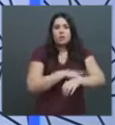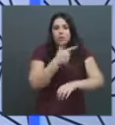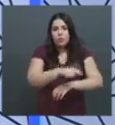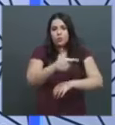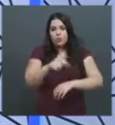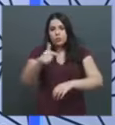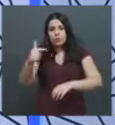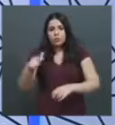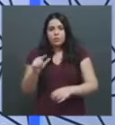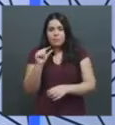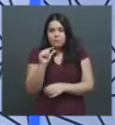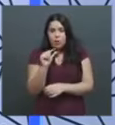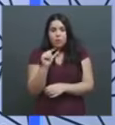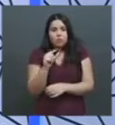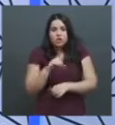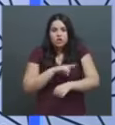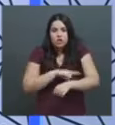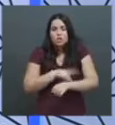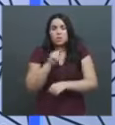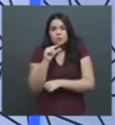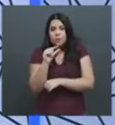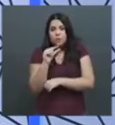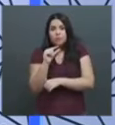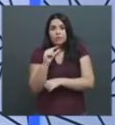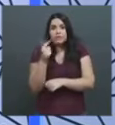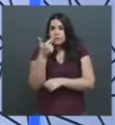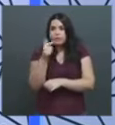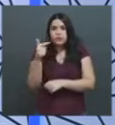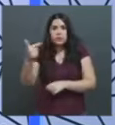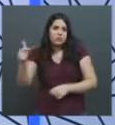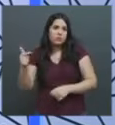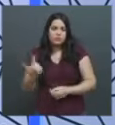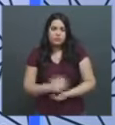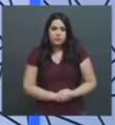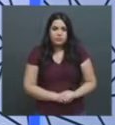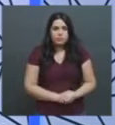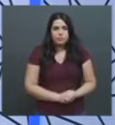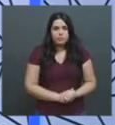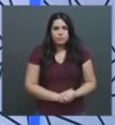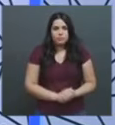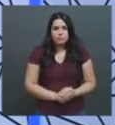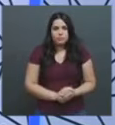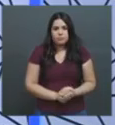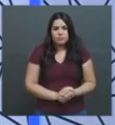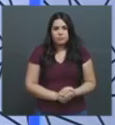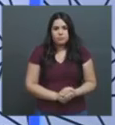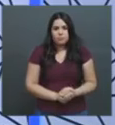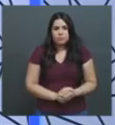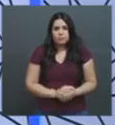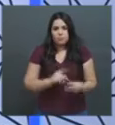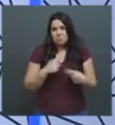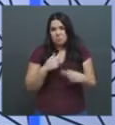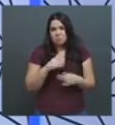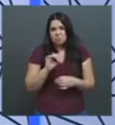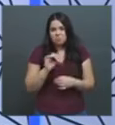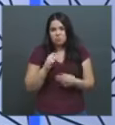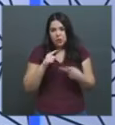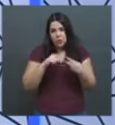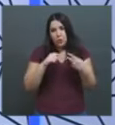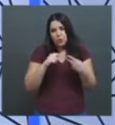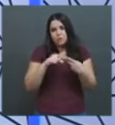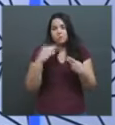pessoa urina pouquinho e várias vezes ao dia, né? Então, é basicamente isso, a